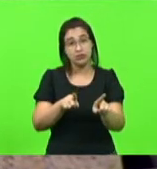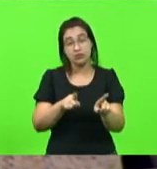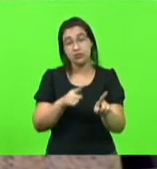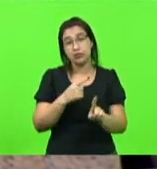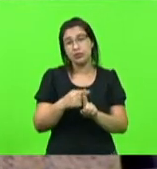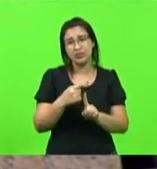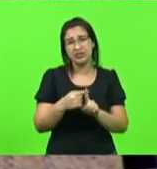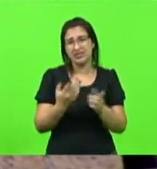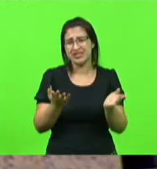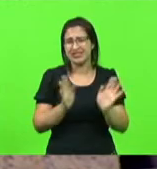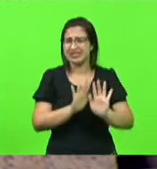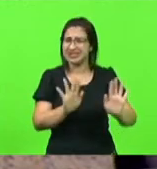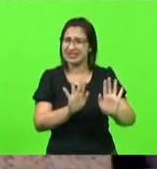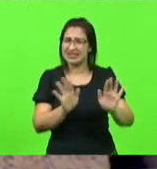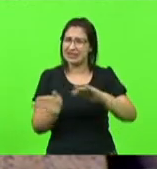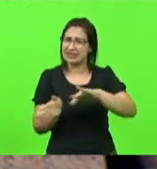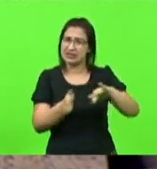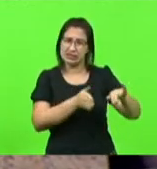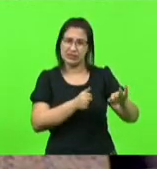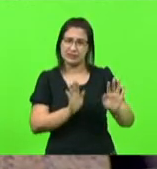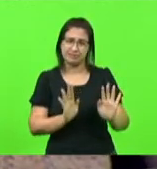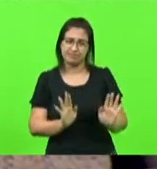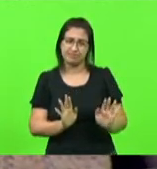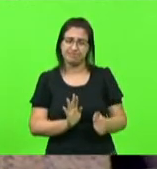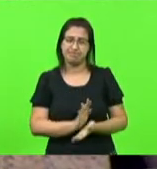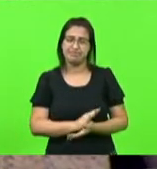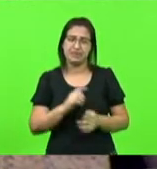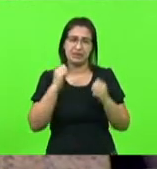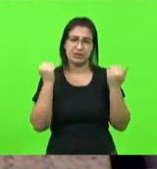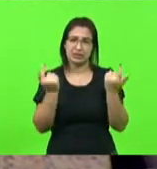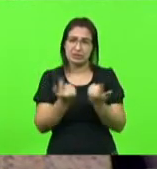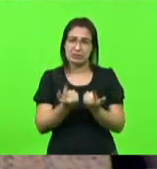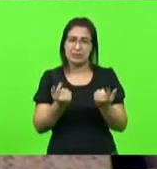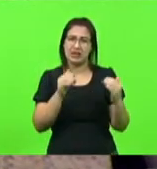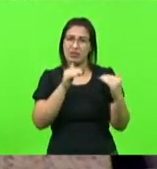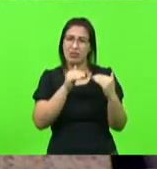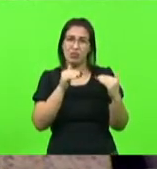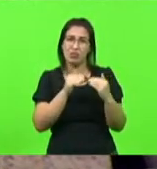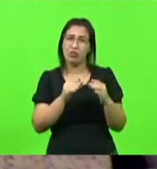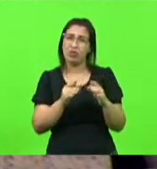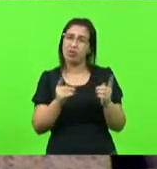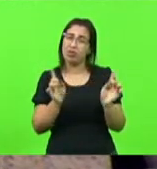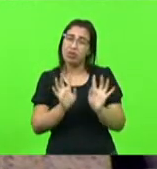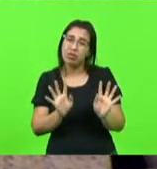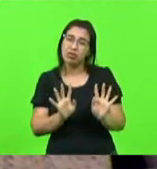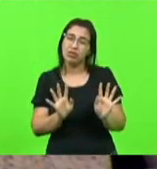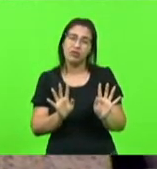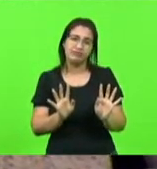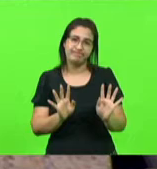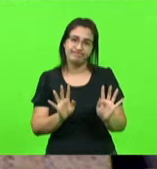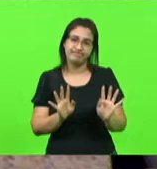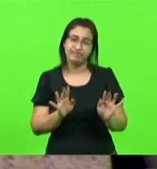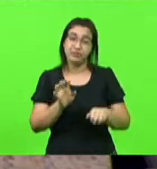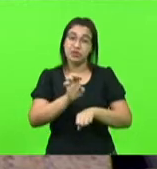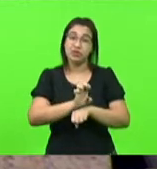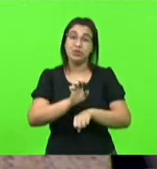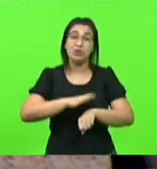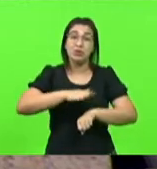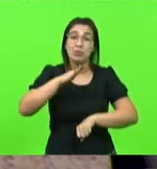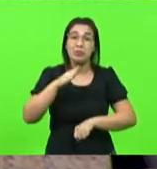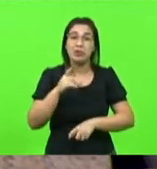vamos colocar a chancela da Assembleia Legislativa de Santa Catarina, um dos estados que é